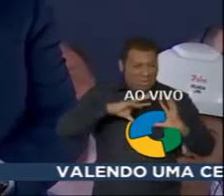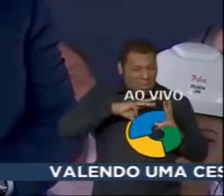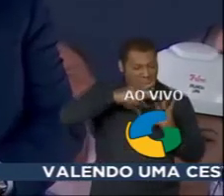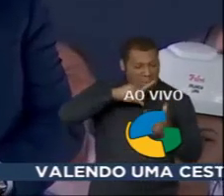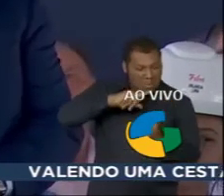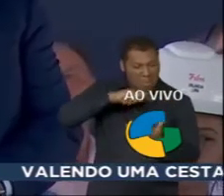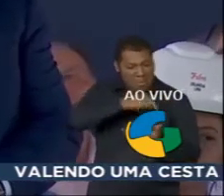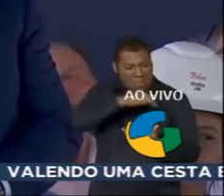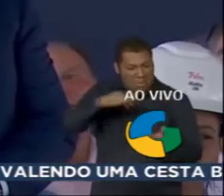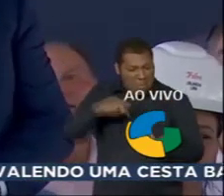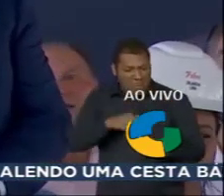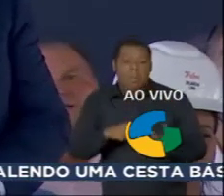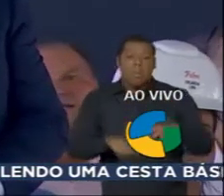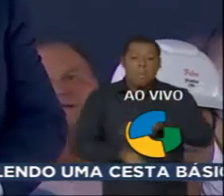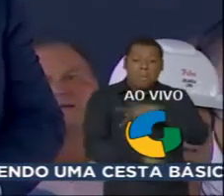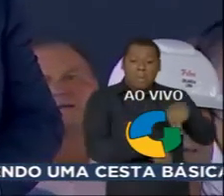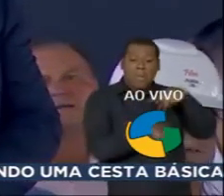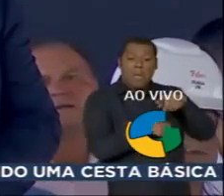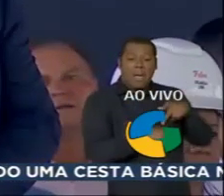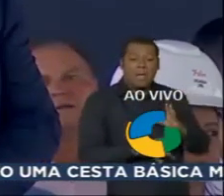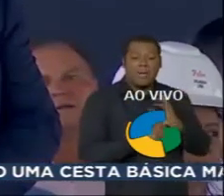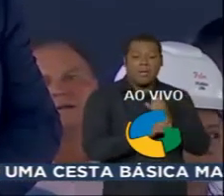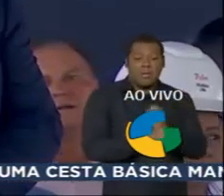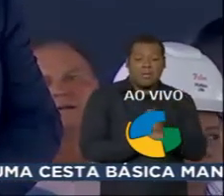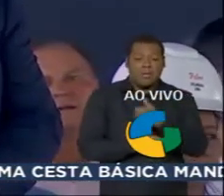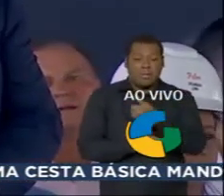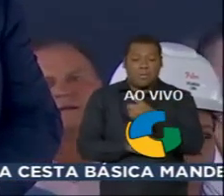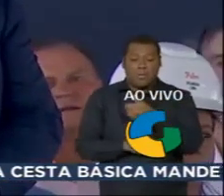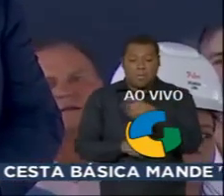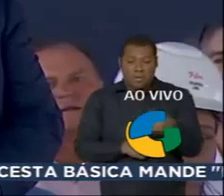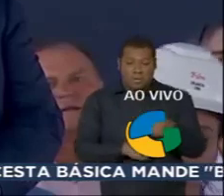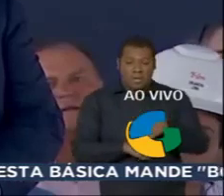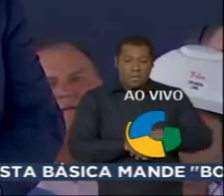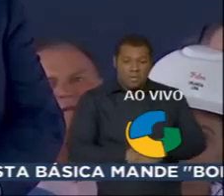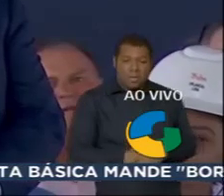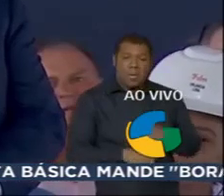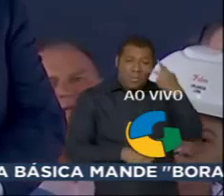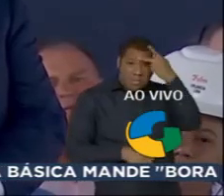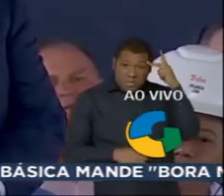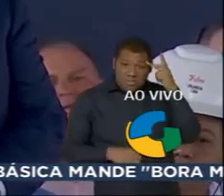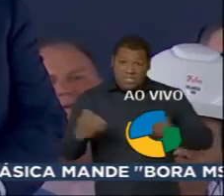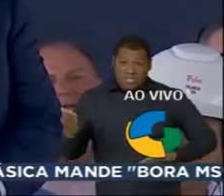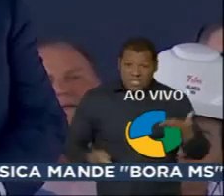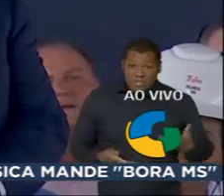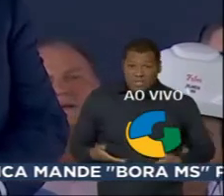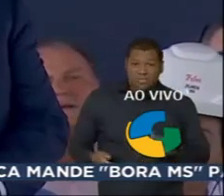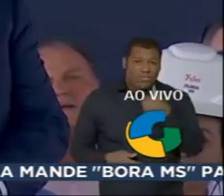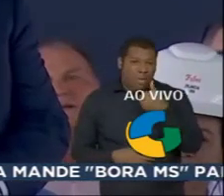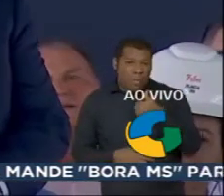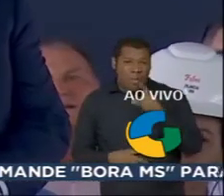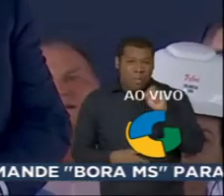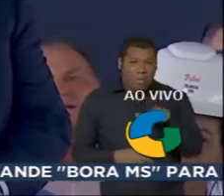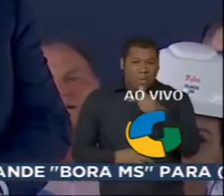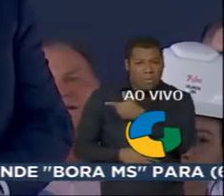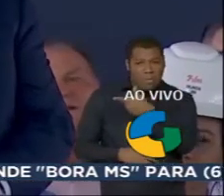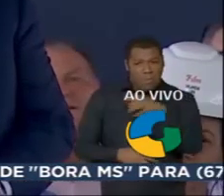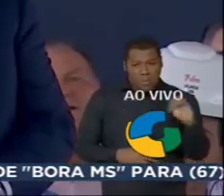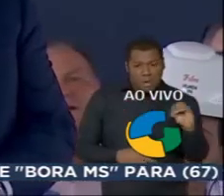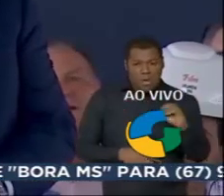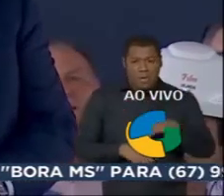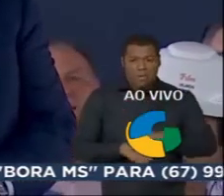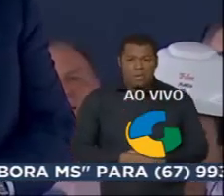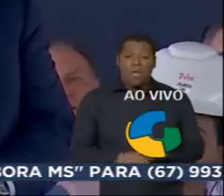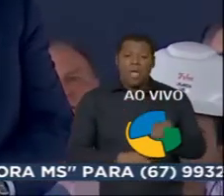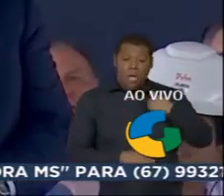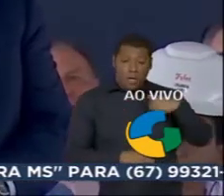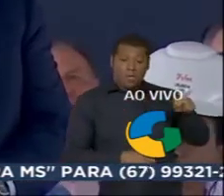todas as boas notícias sobre a exportação da carne de Mato Grosso do Sul para a China,